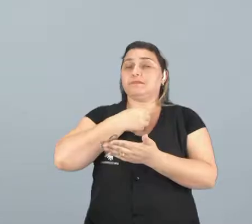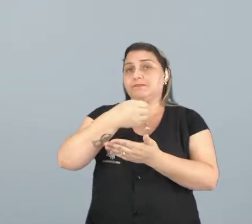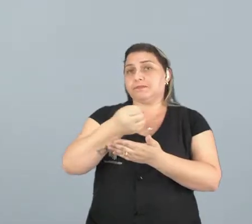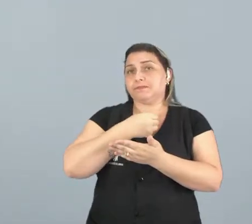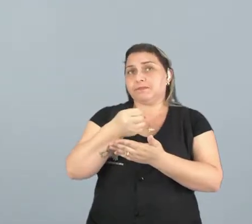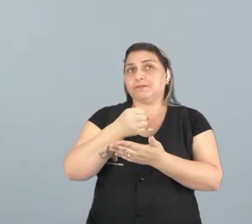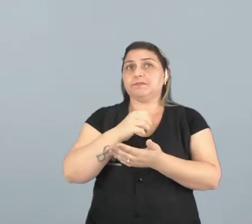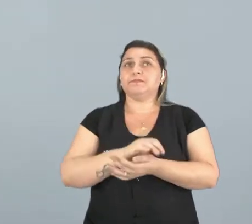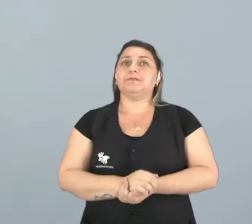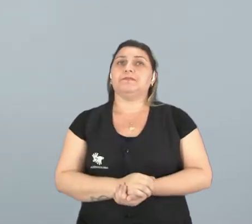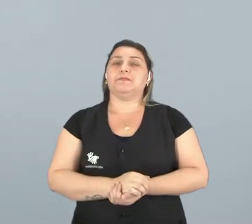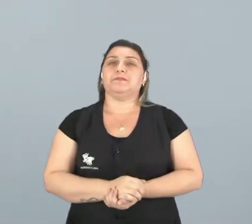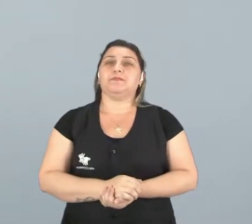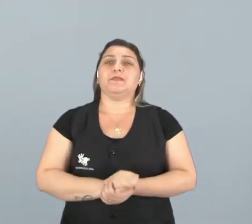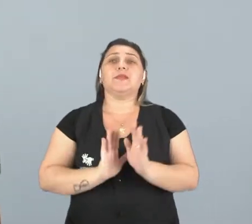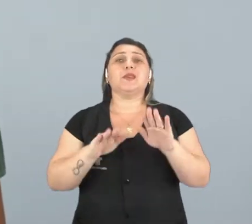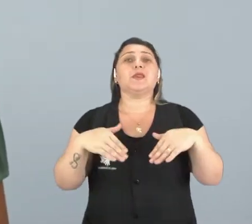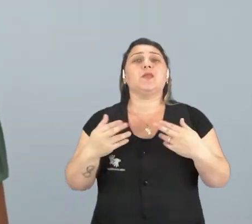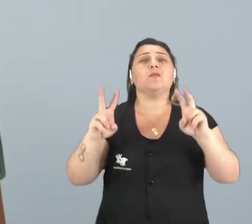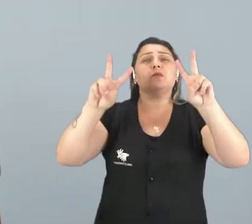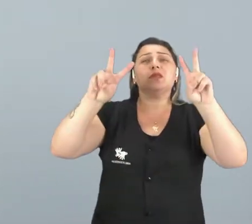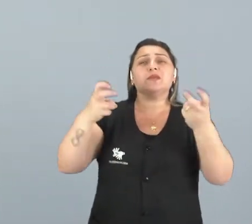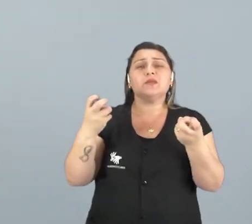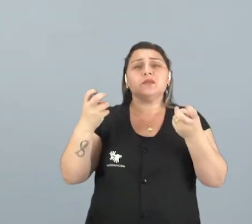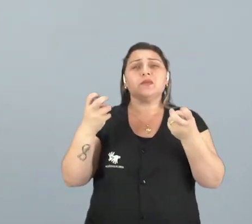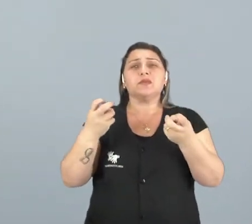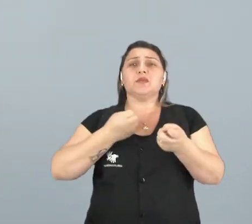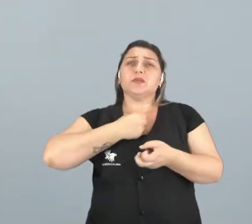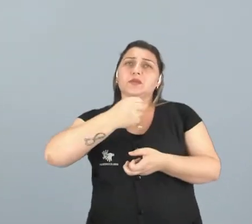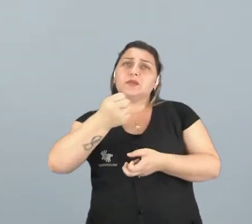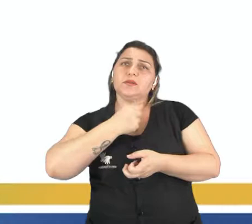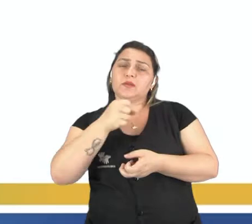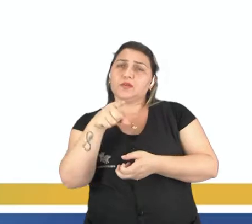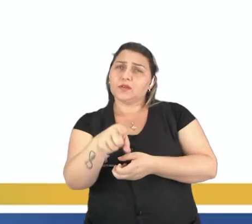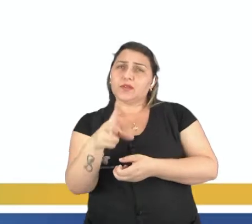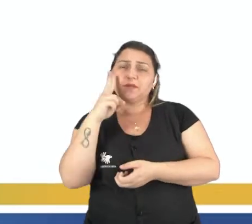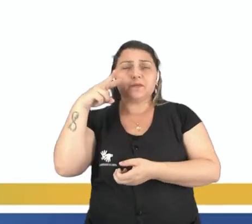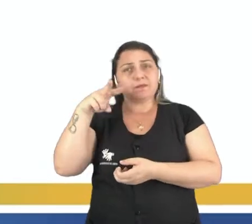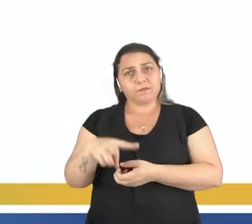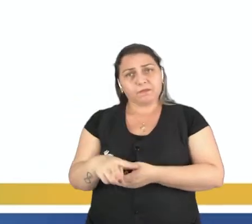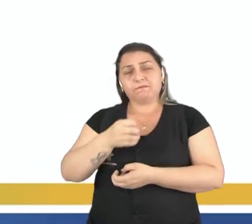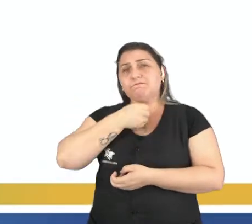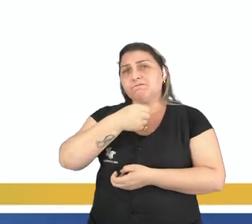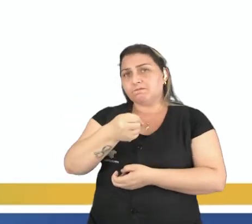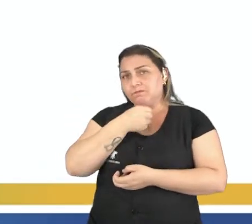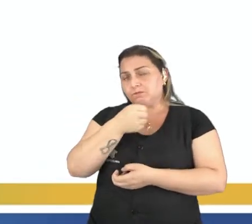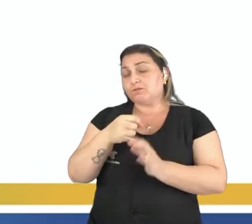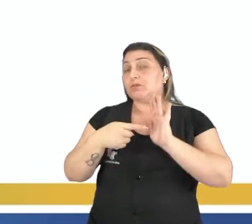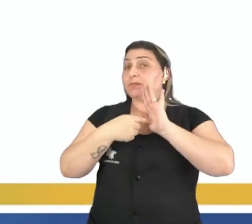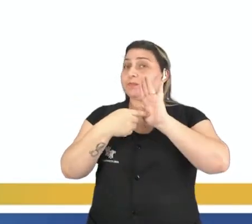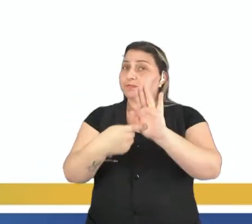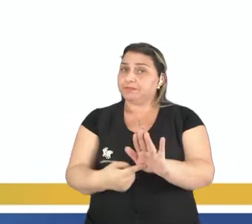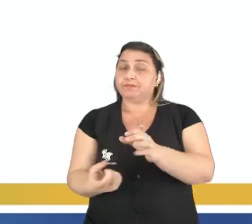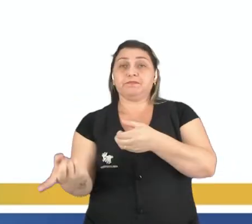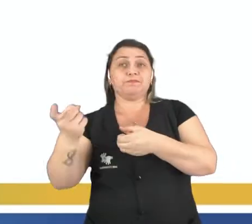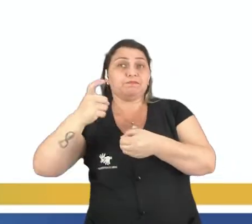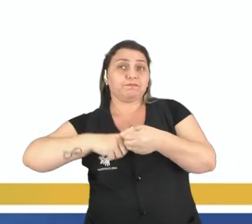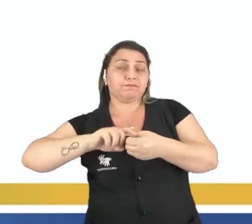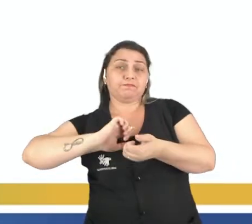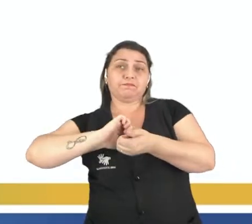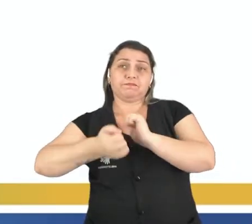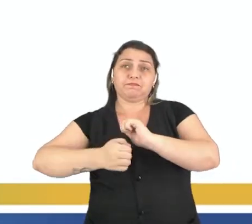trecho da reportagem. Qual o assunto dessa reportagem? Você observa que essa reportagem aborda sobre o retorno